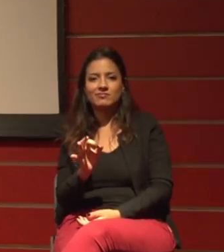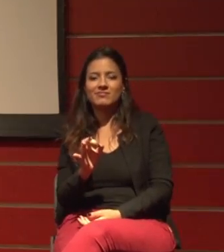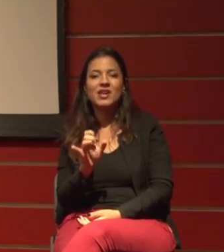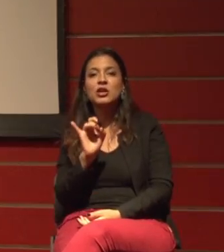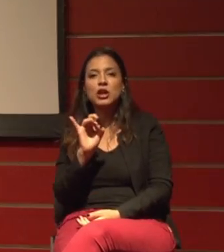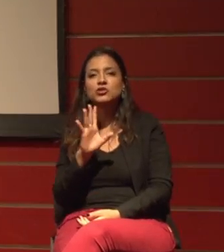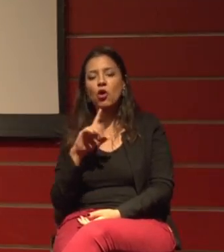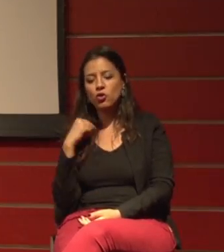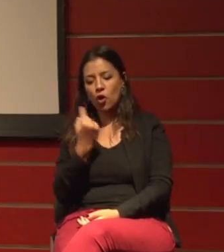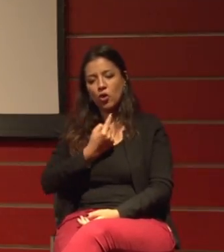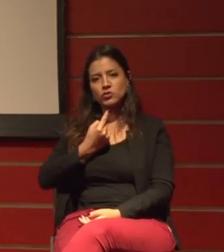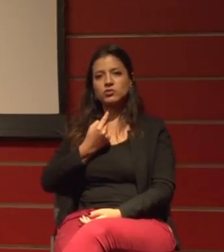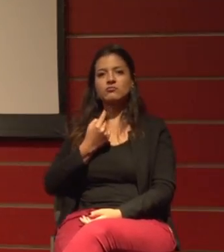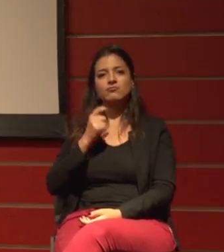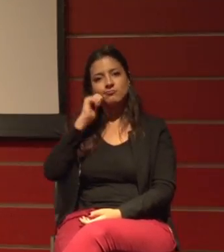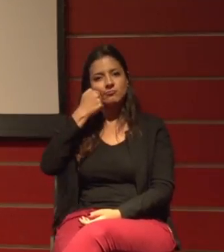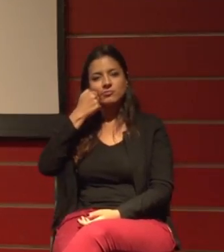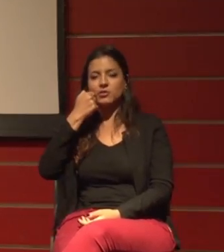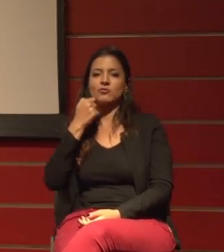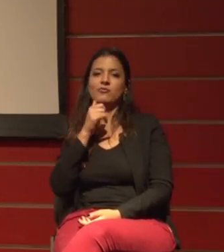não só do nosso lado